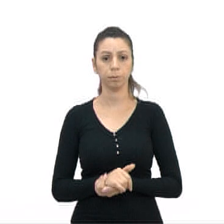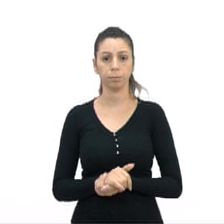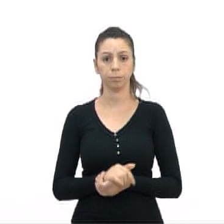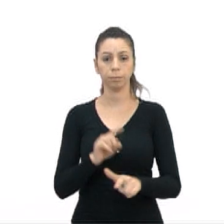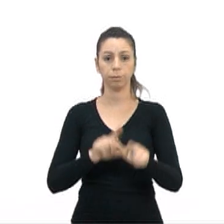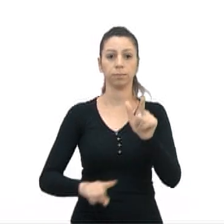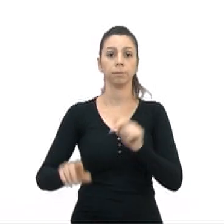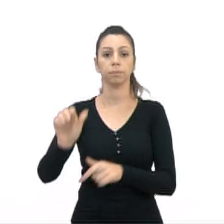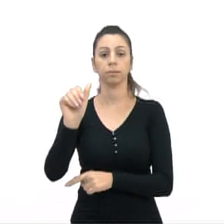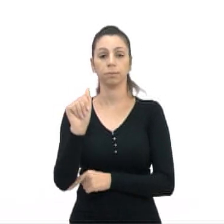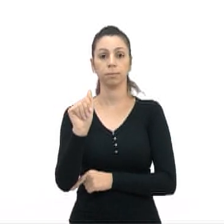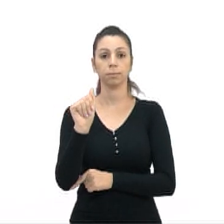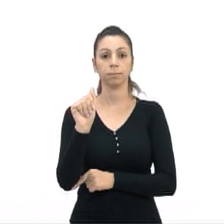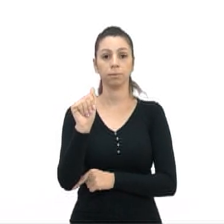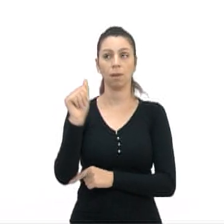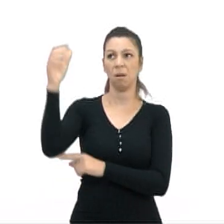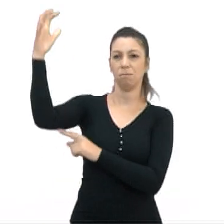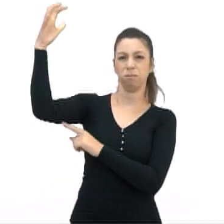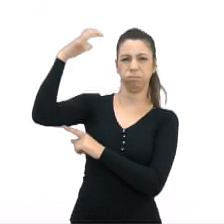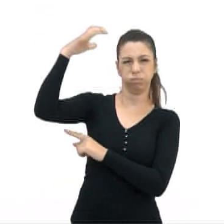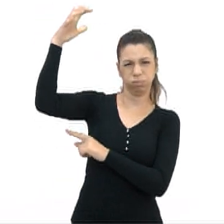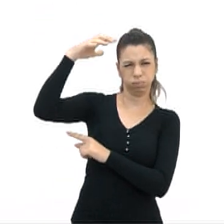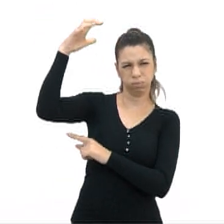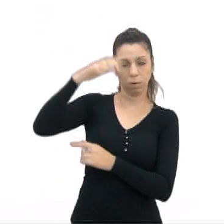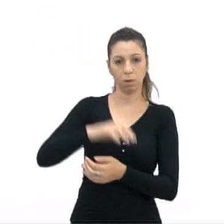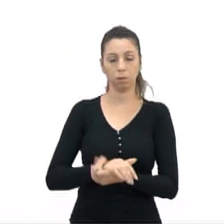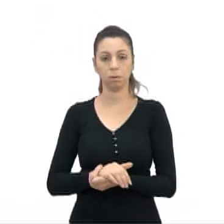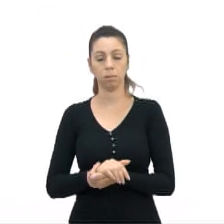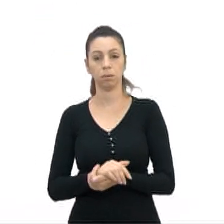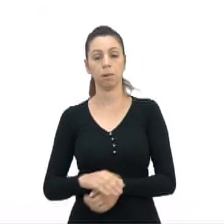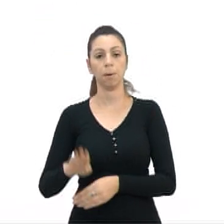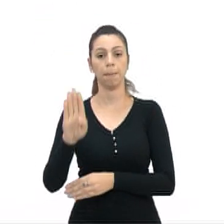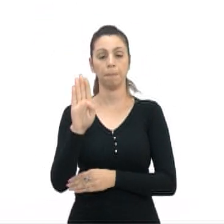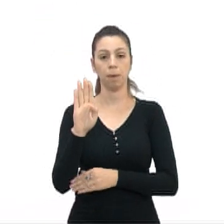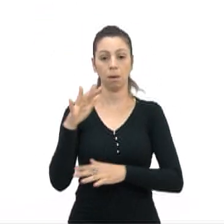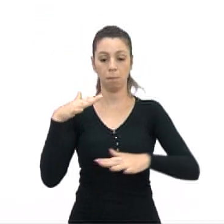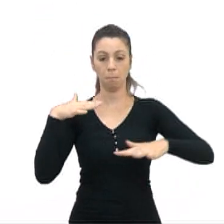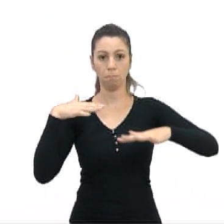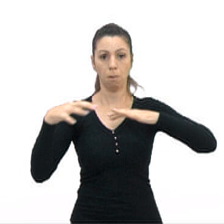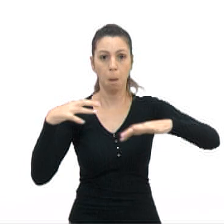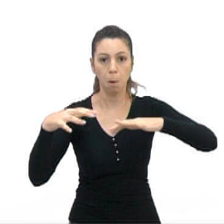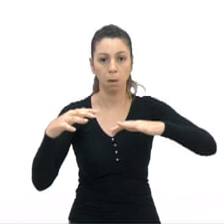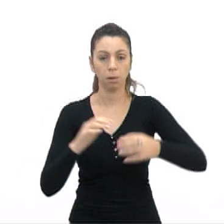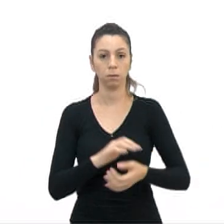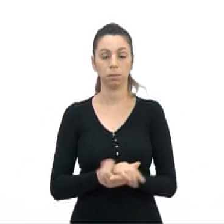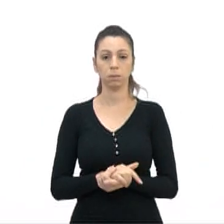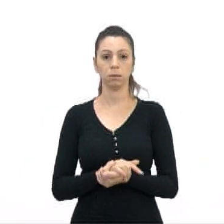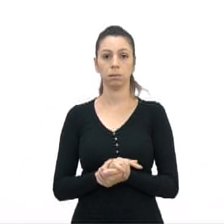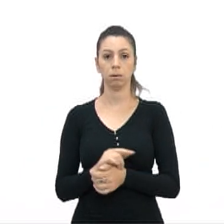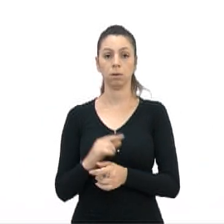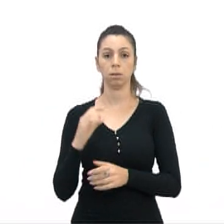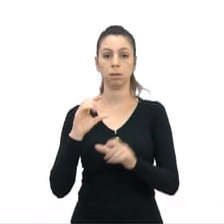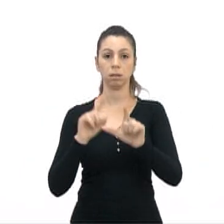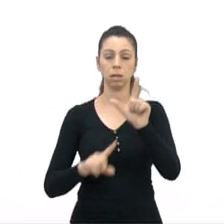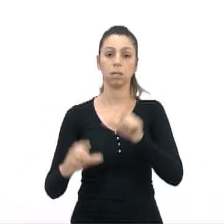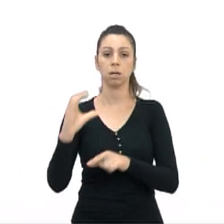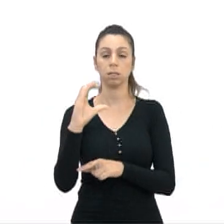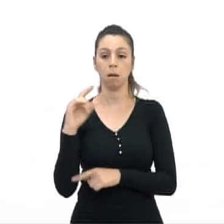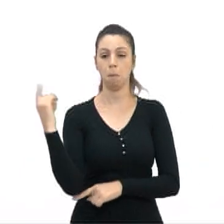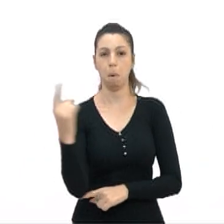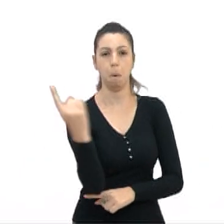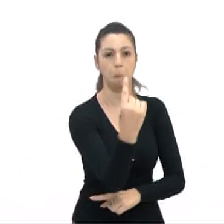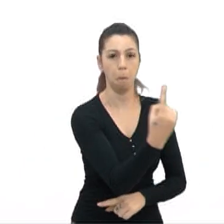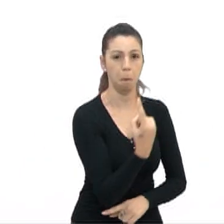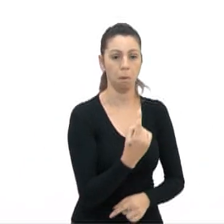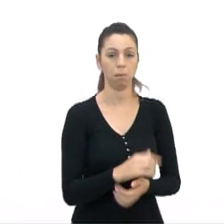A, tempestade. B, o terremoto. Letra C, o tornado. Letra